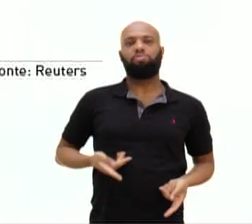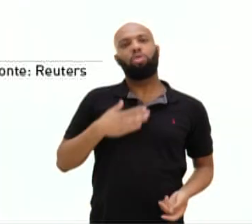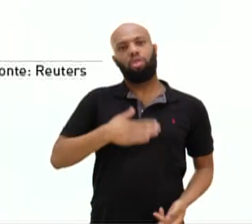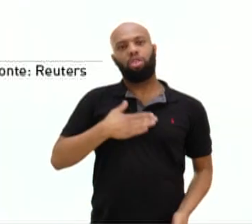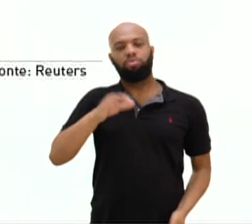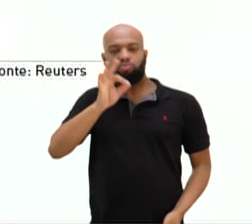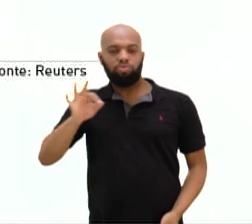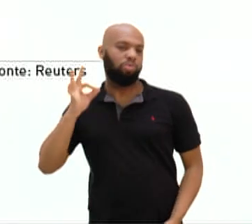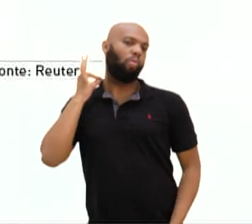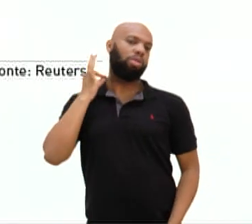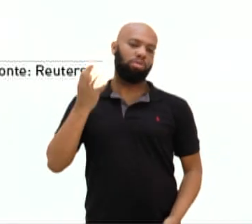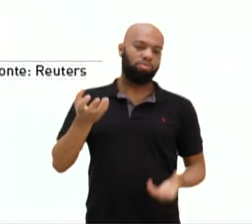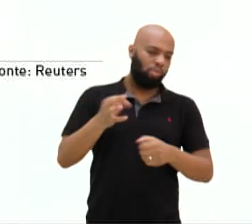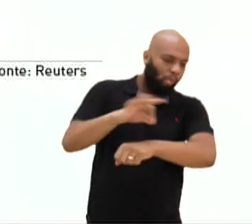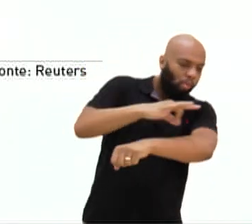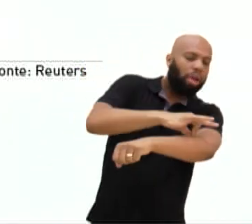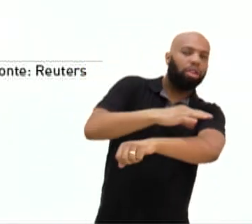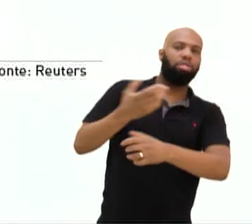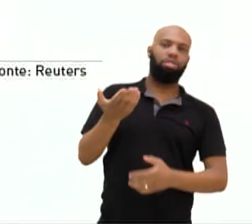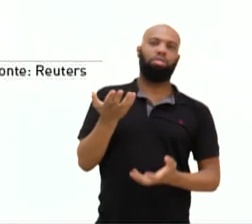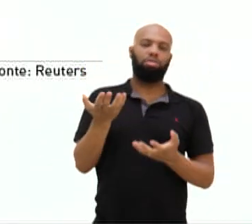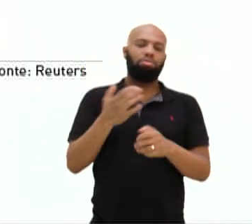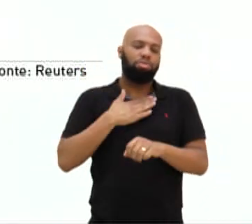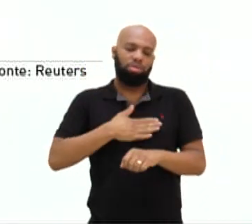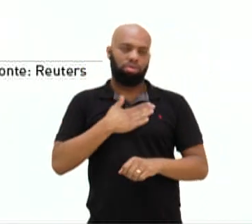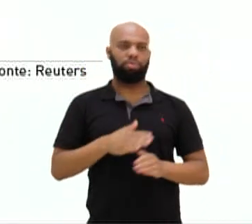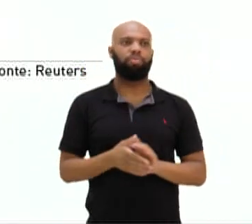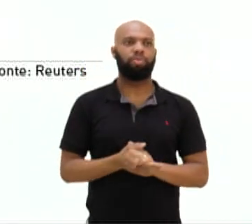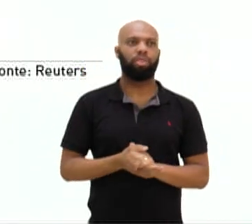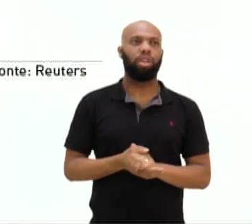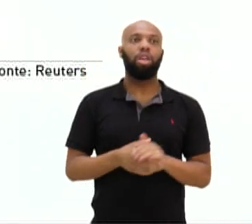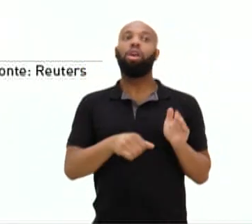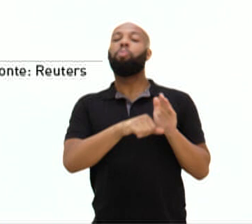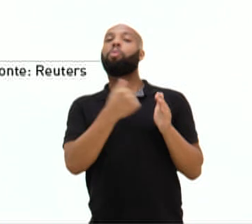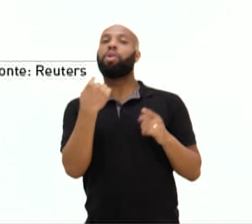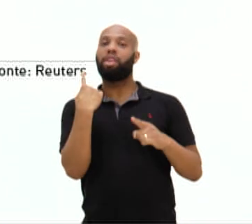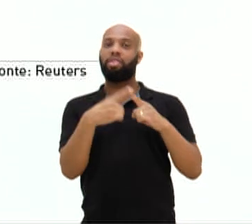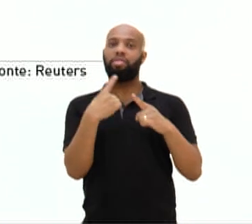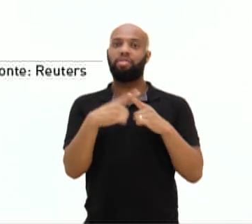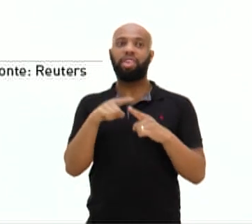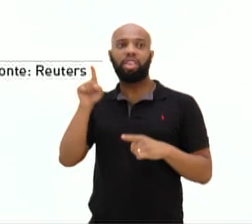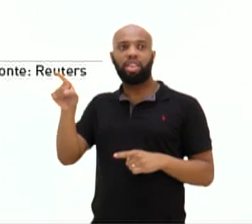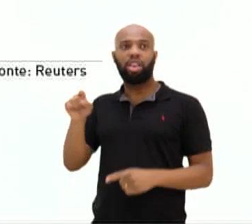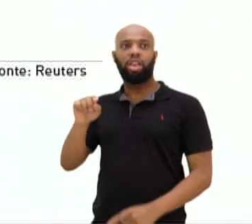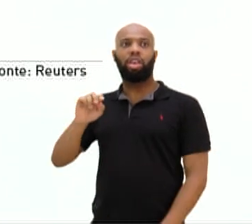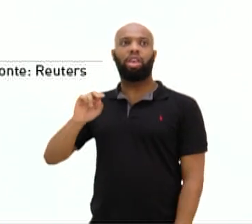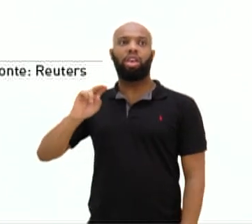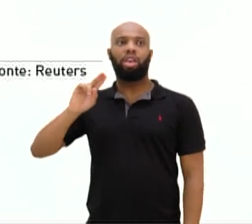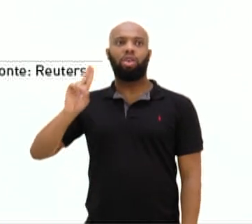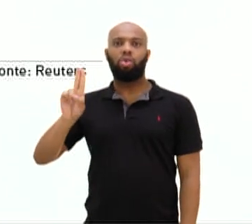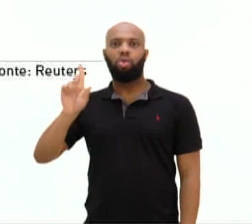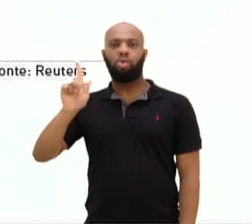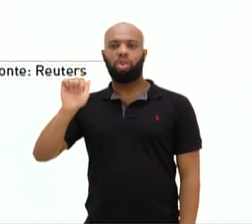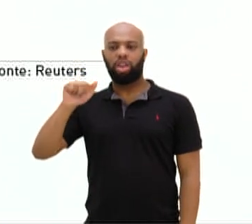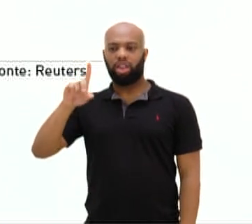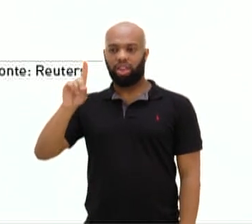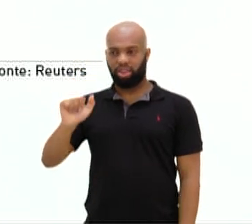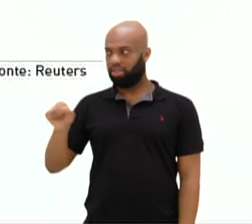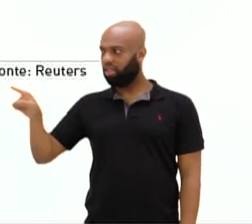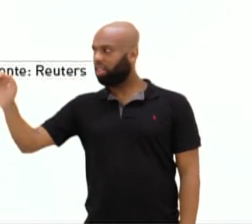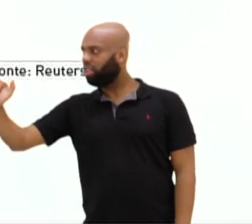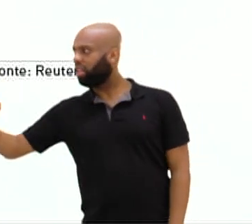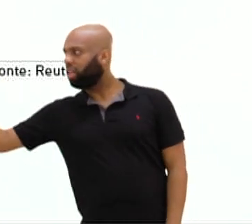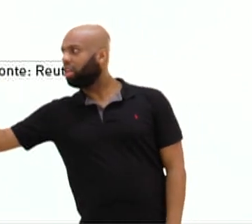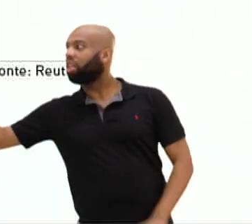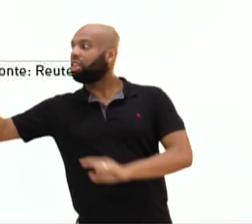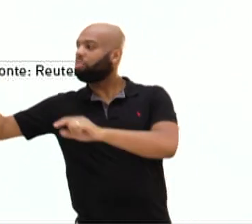está dizendo que o vírus foi detectado pela primeira vez lá no macaco Rhesus, lá em Uganda, tá? De Uganda, depois, então, foi